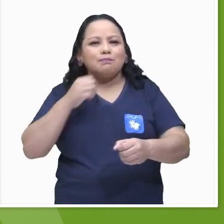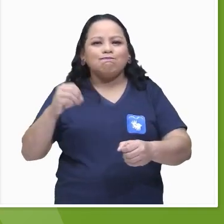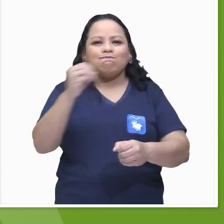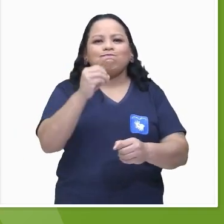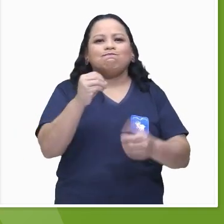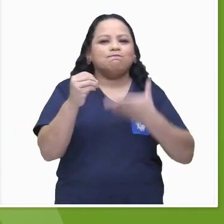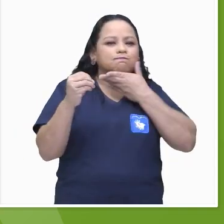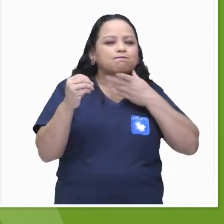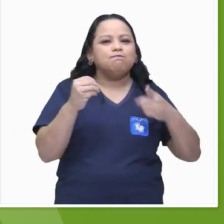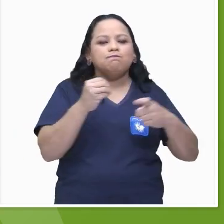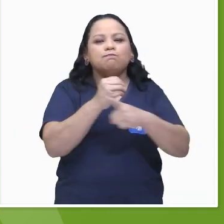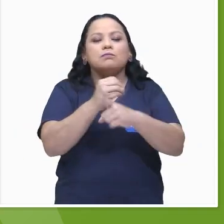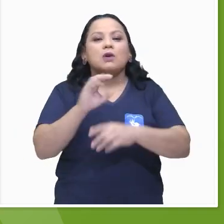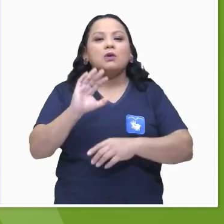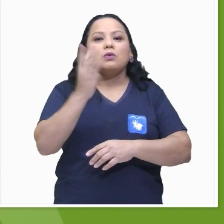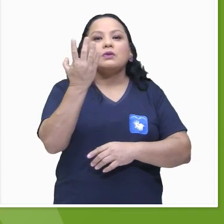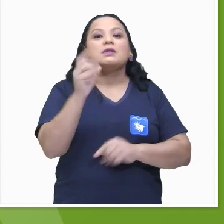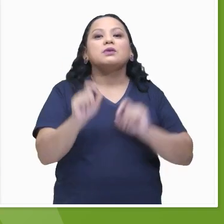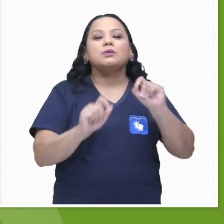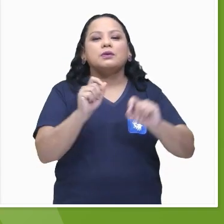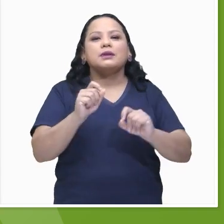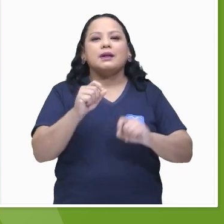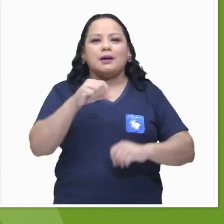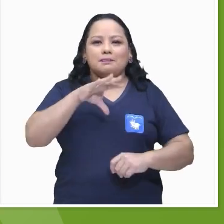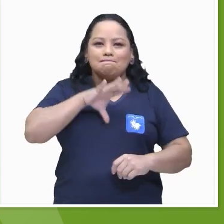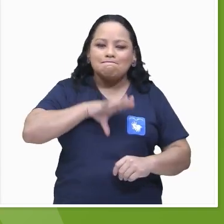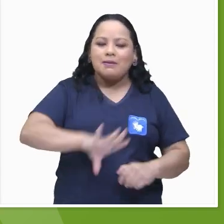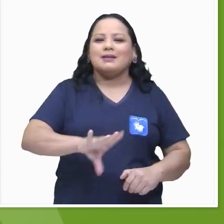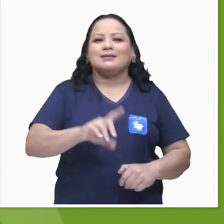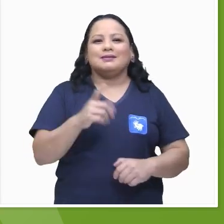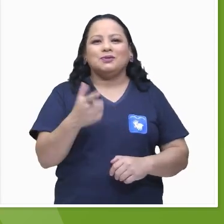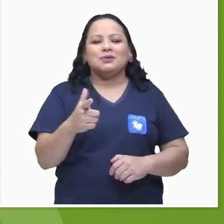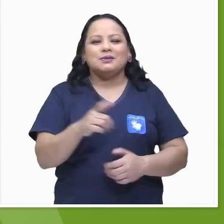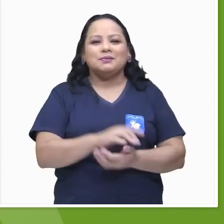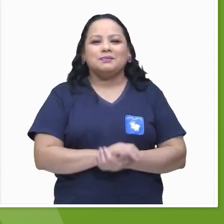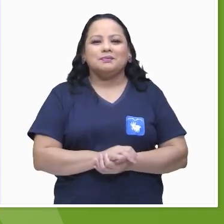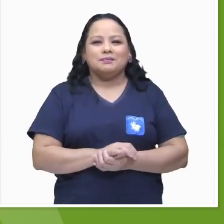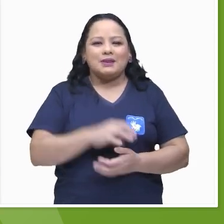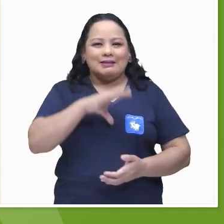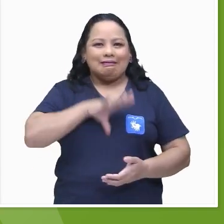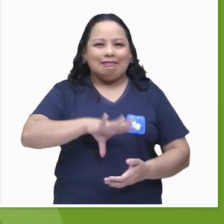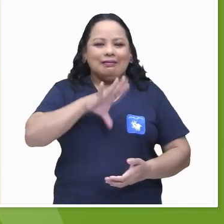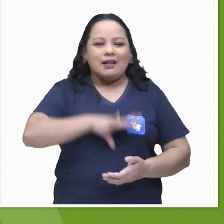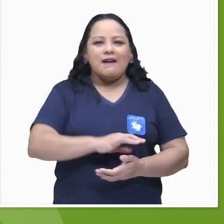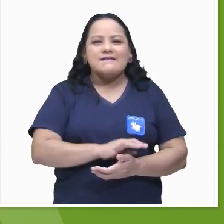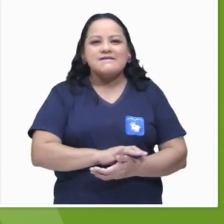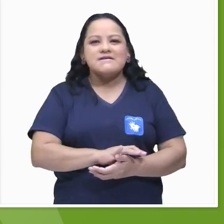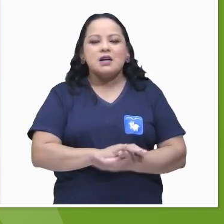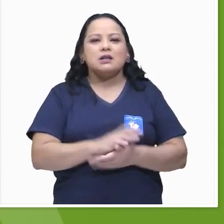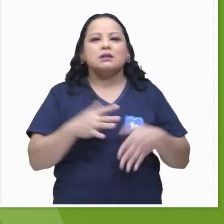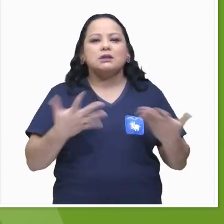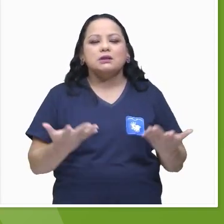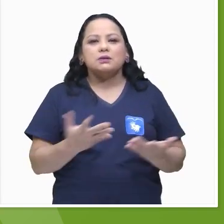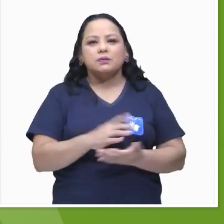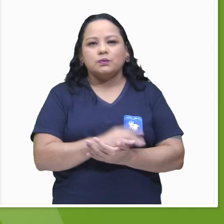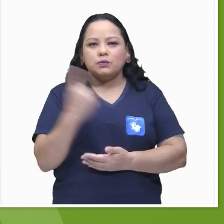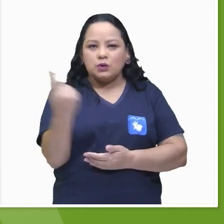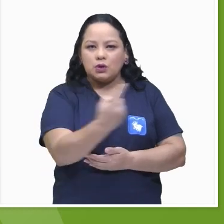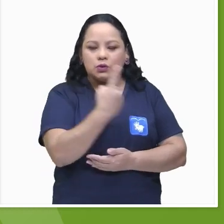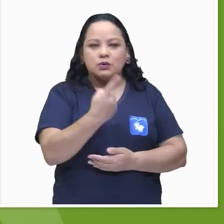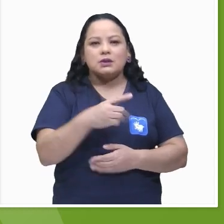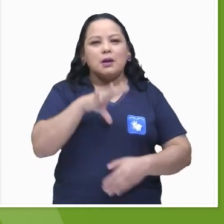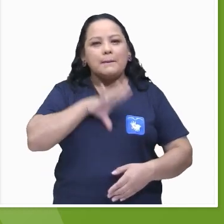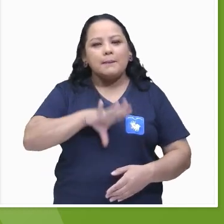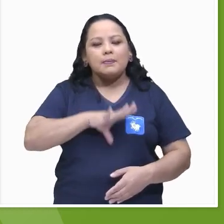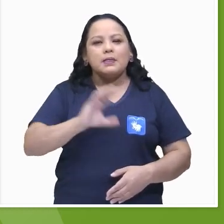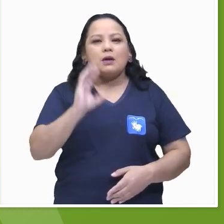fecundação, ocorre o quê? A descida da menstruação pelo canal vaginal, tá bom? Então, assim a gente tem a menstruação.